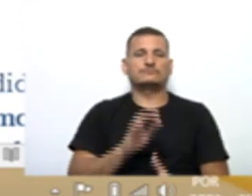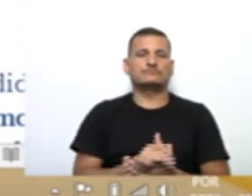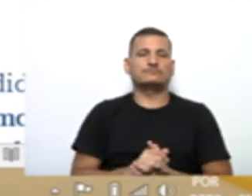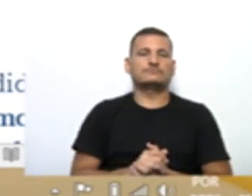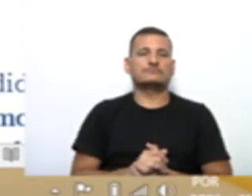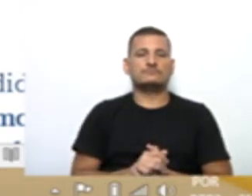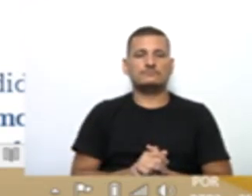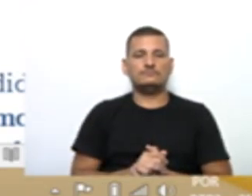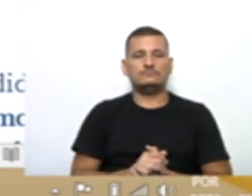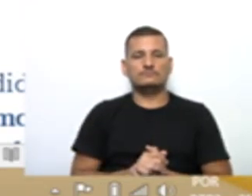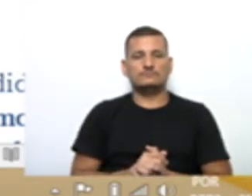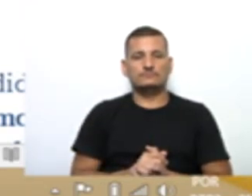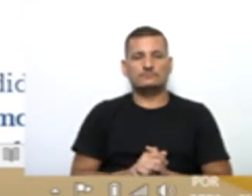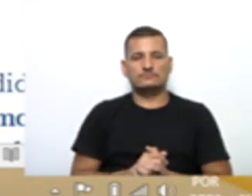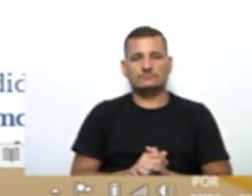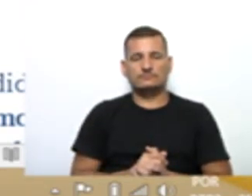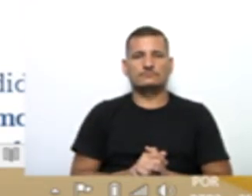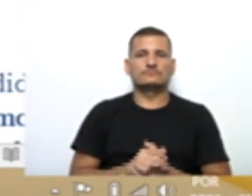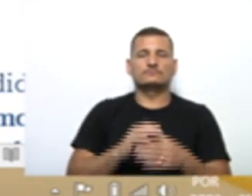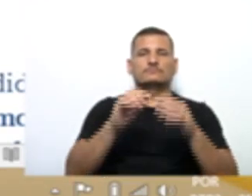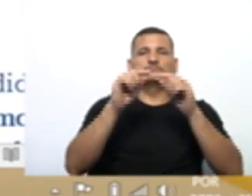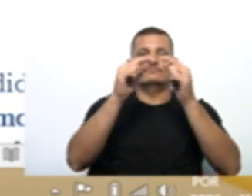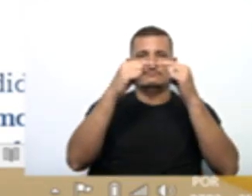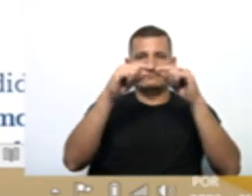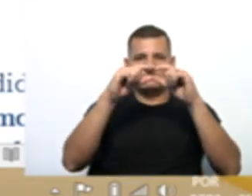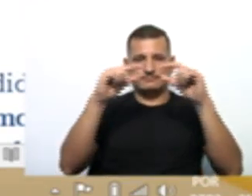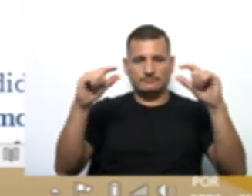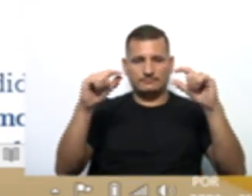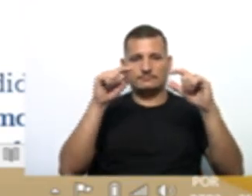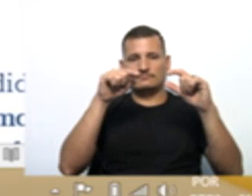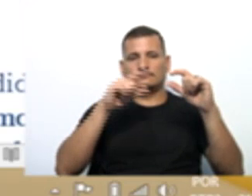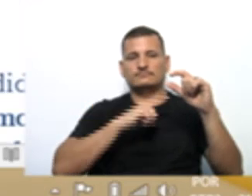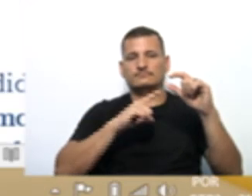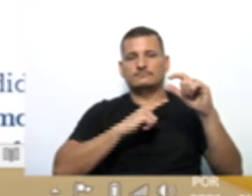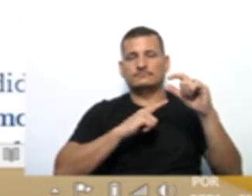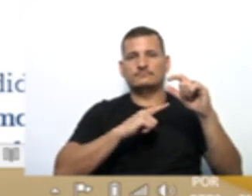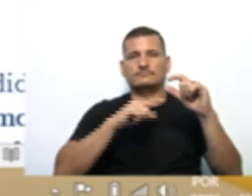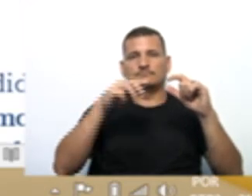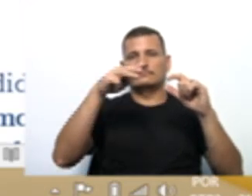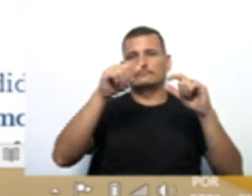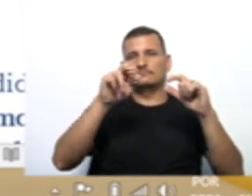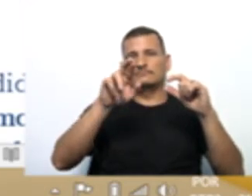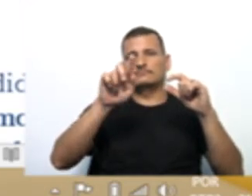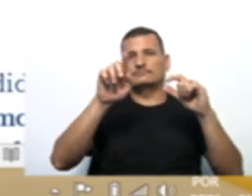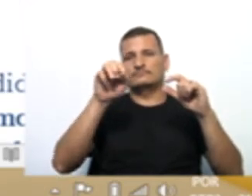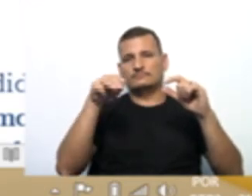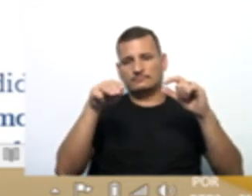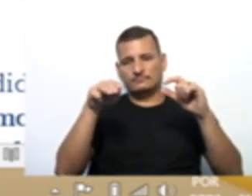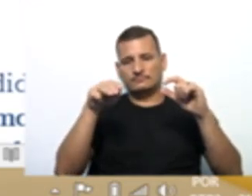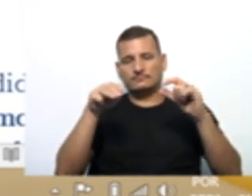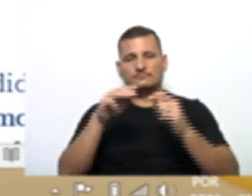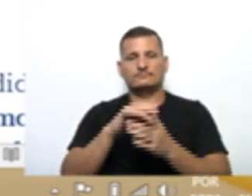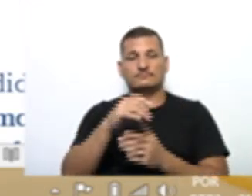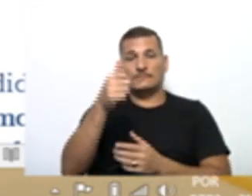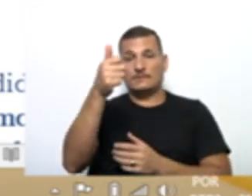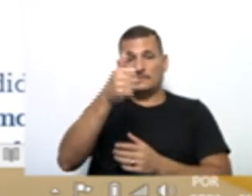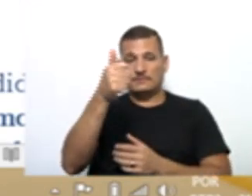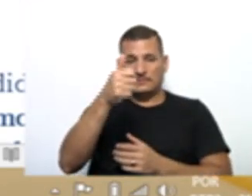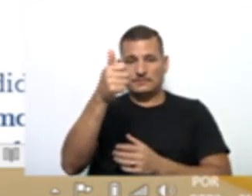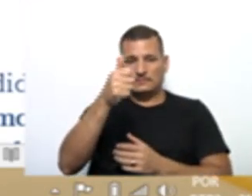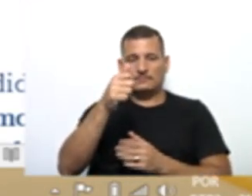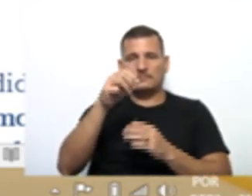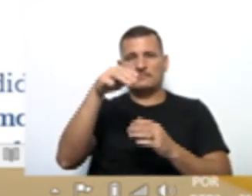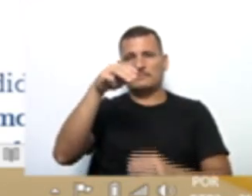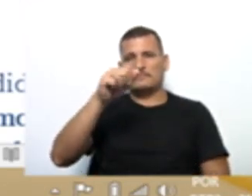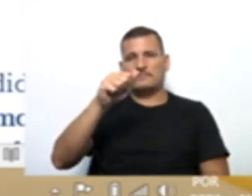página. Dentro da paleta de configuração de página, temos a opção de margem. Então, nós vamos configurar primeiro as nossas